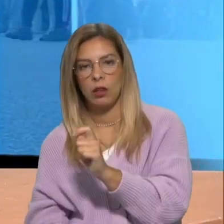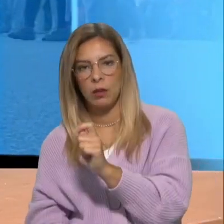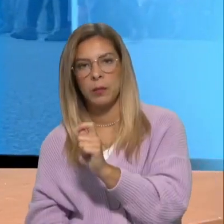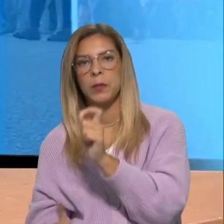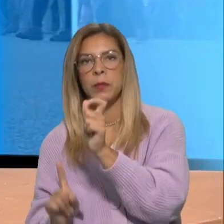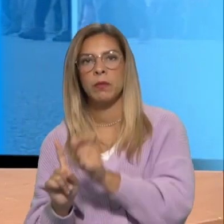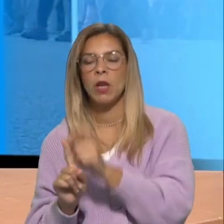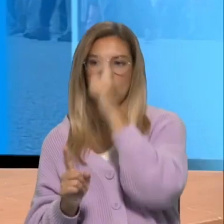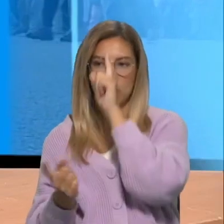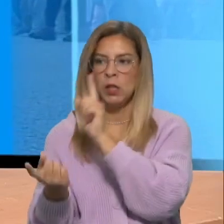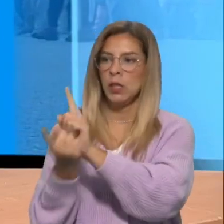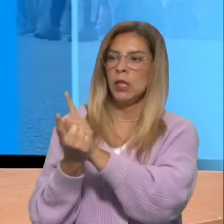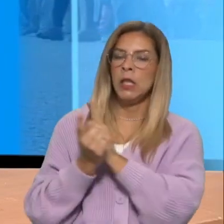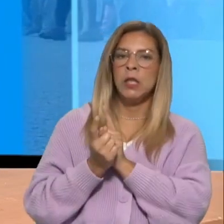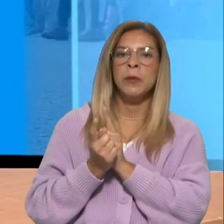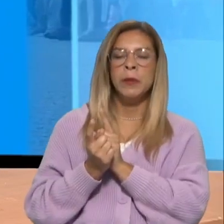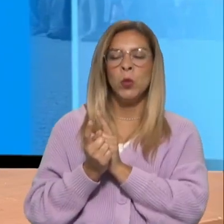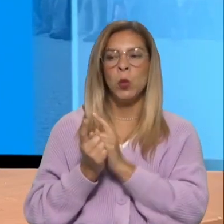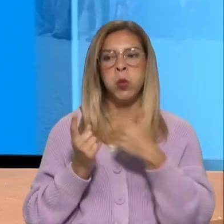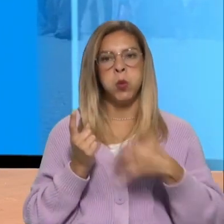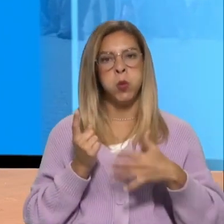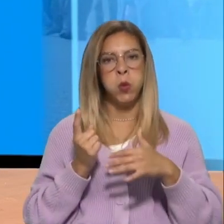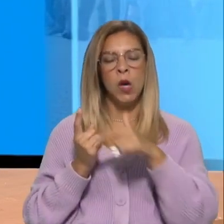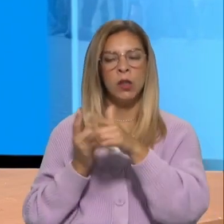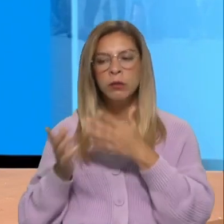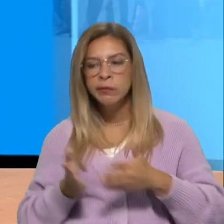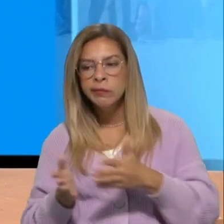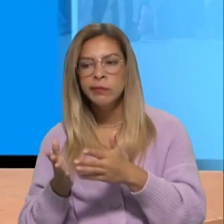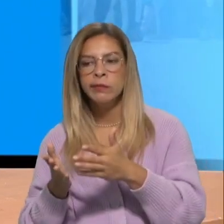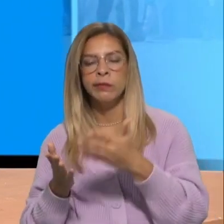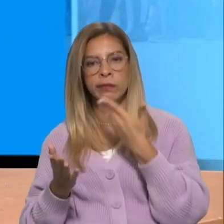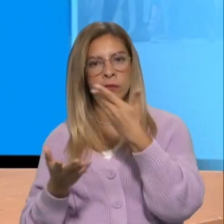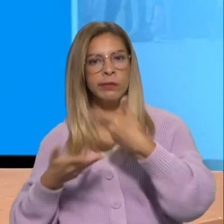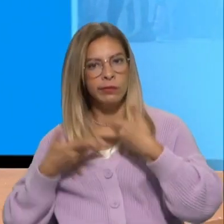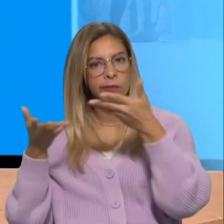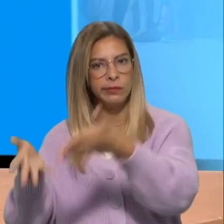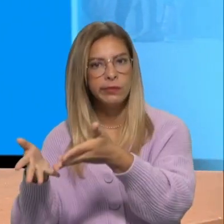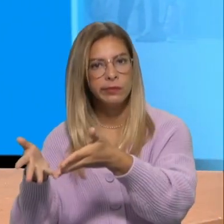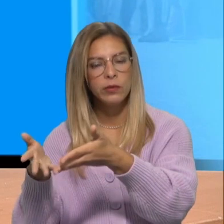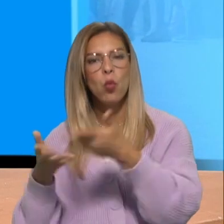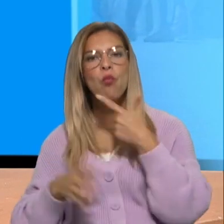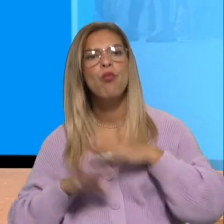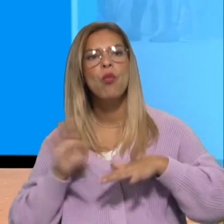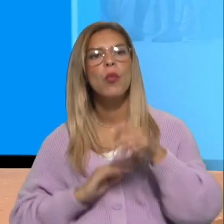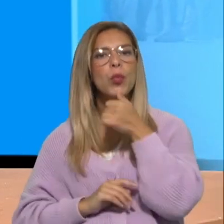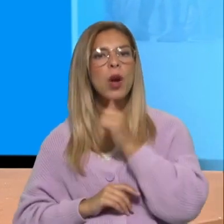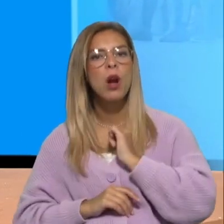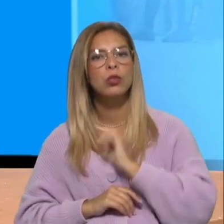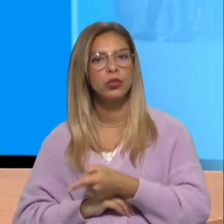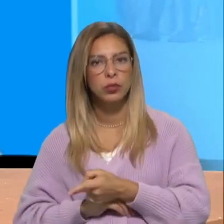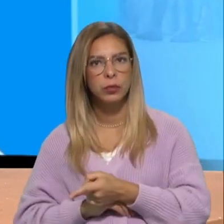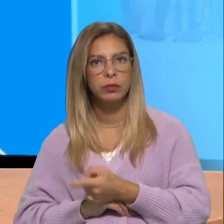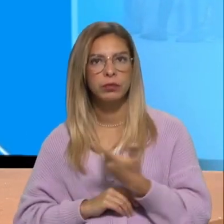chega ao pé de mim e que é aquele que está à beira do caminho a pedir ajuda. O que é que eu faço? A proposta do Este Outro